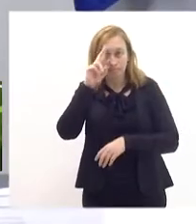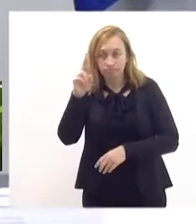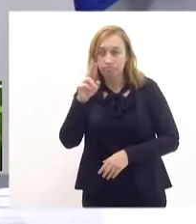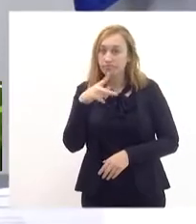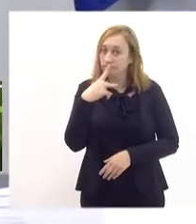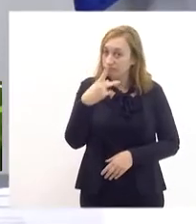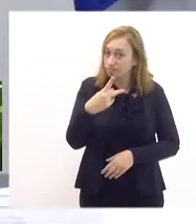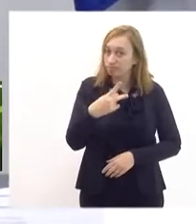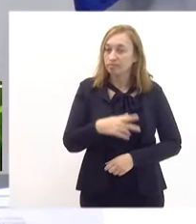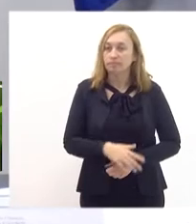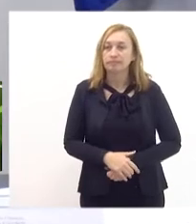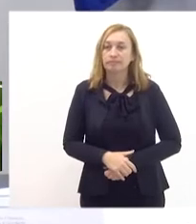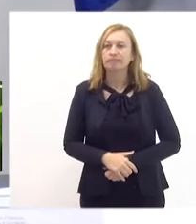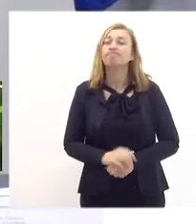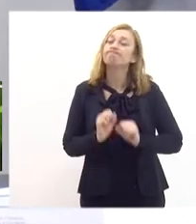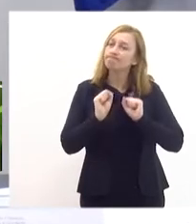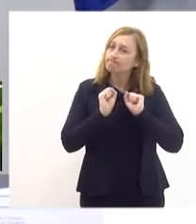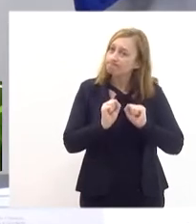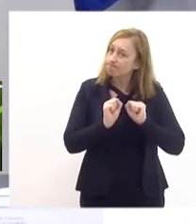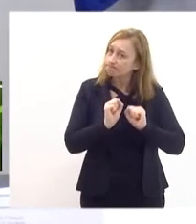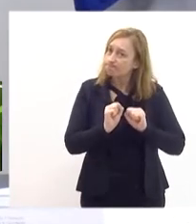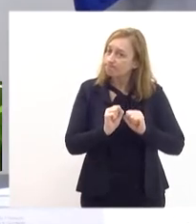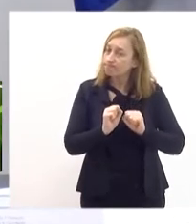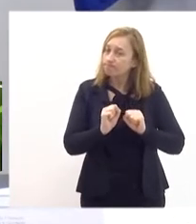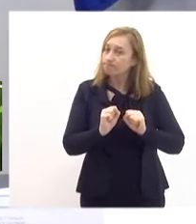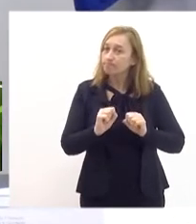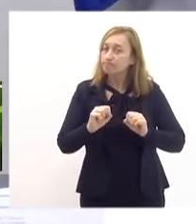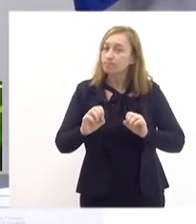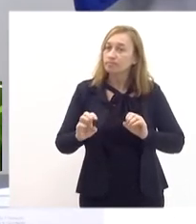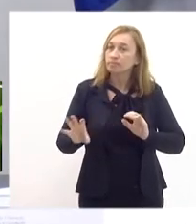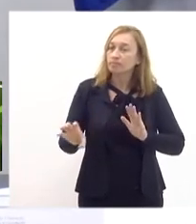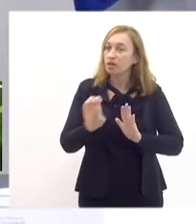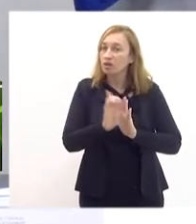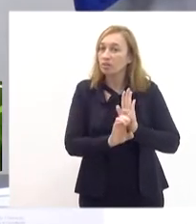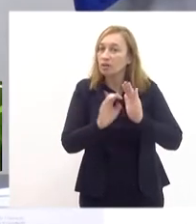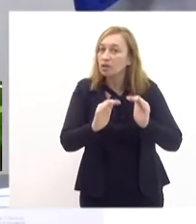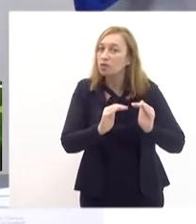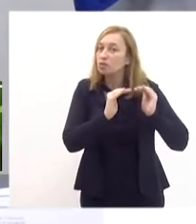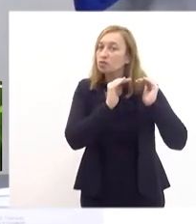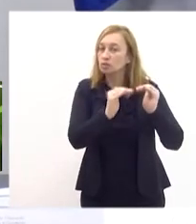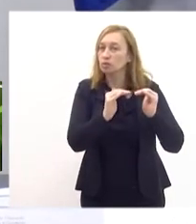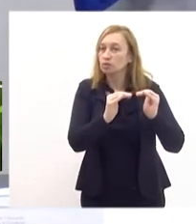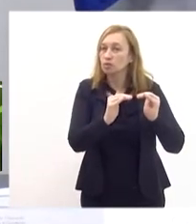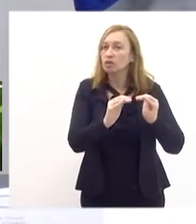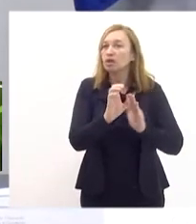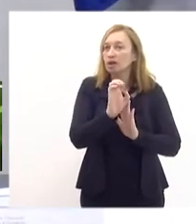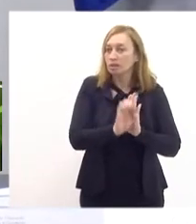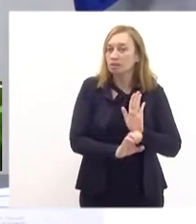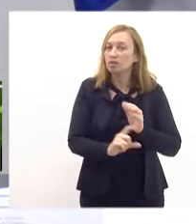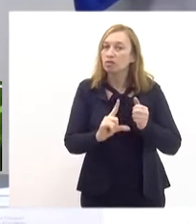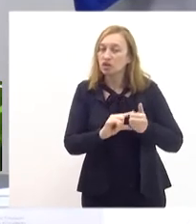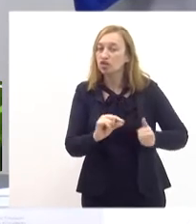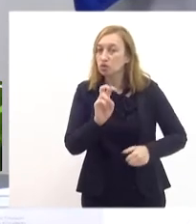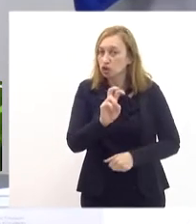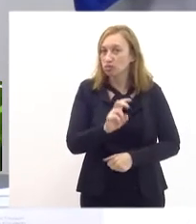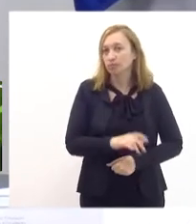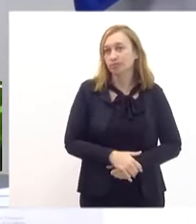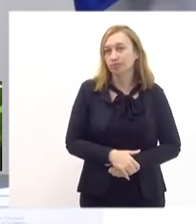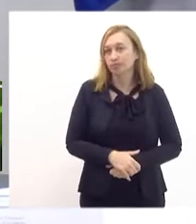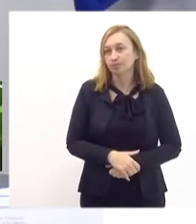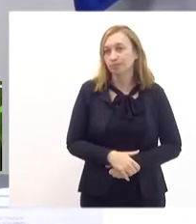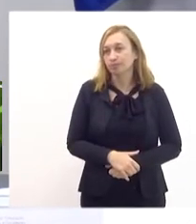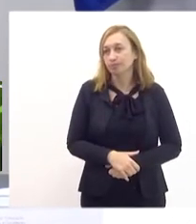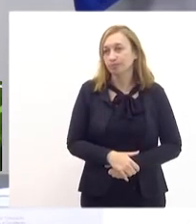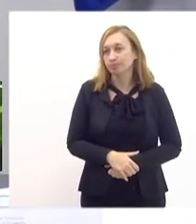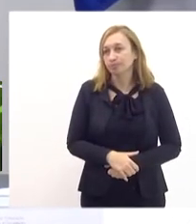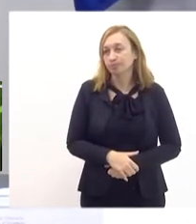né, podem vir como subemenda à emenda ao artigo 5º. E